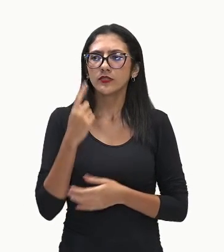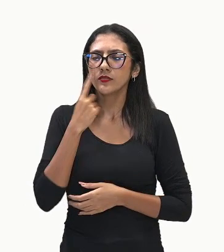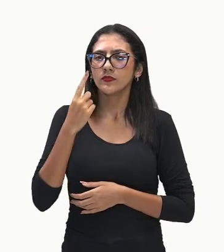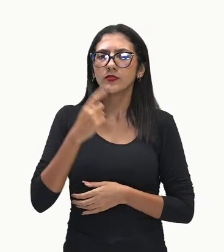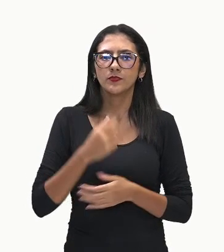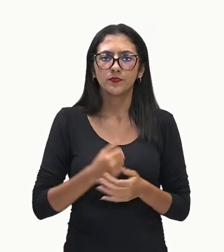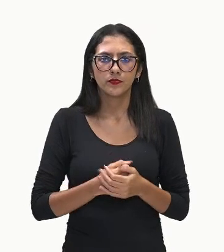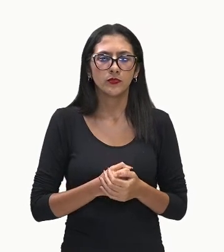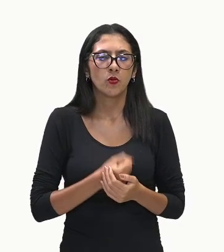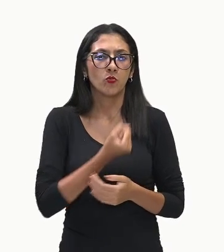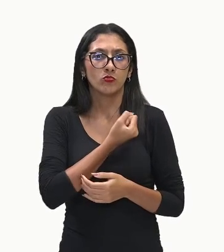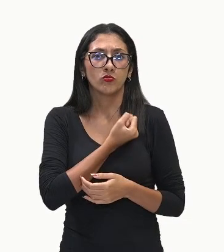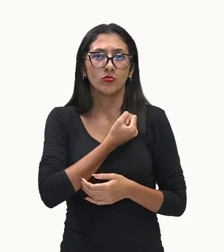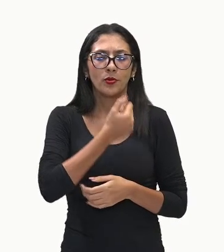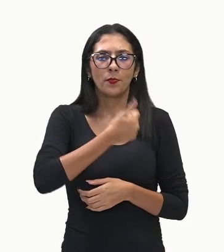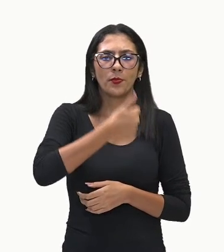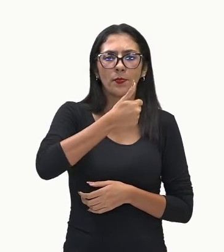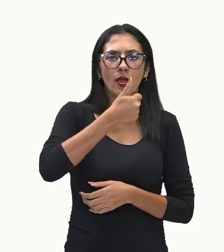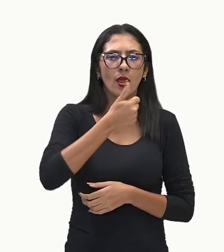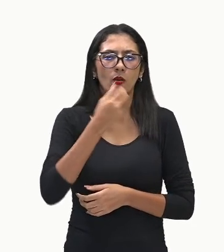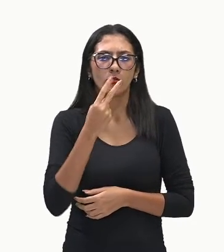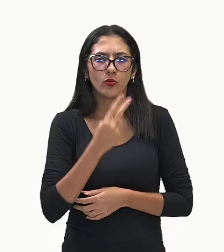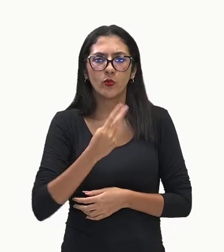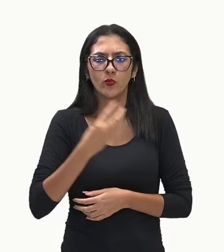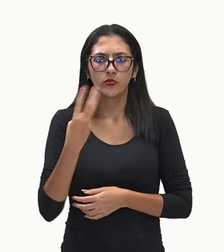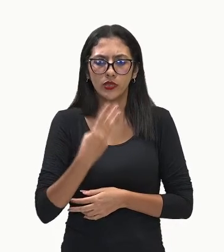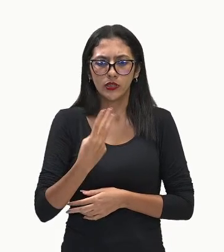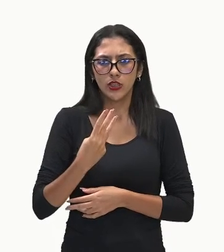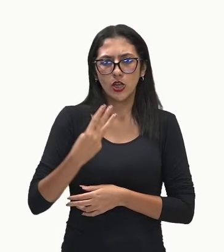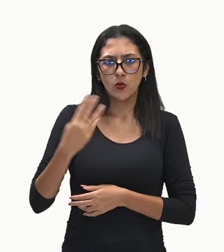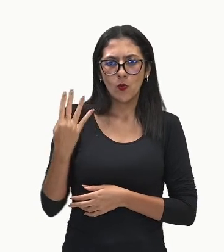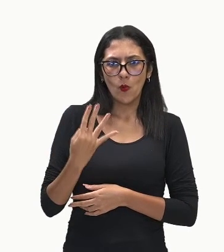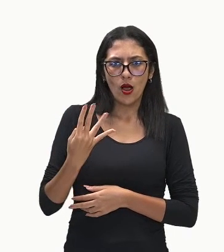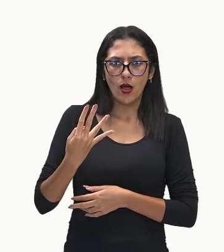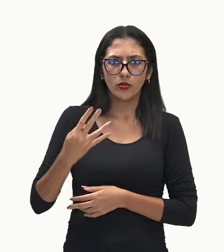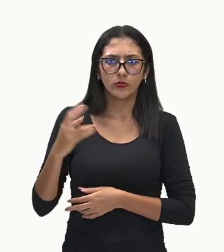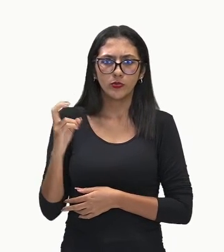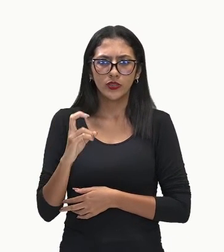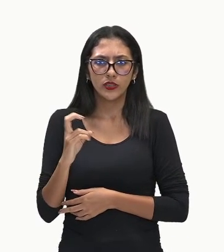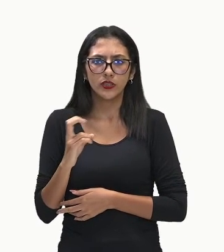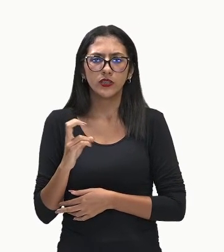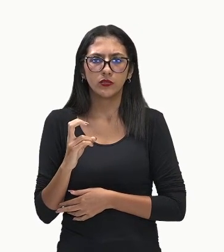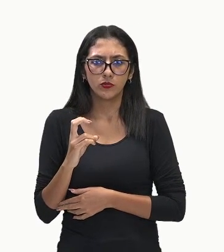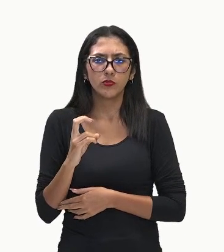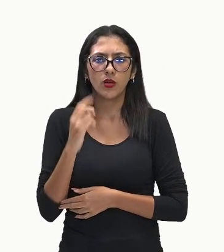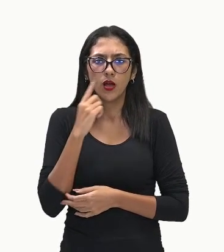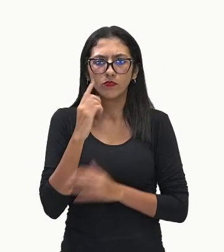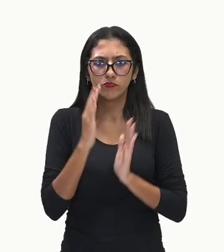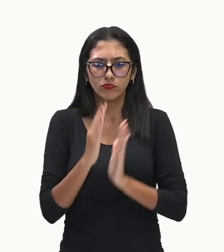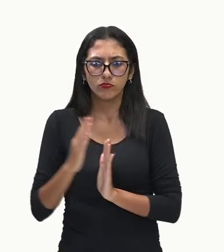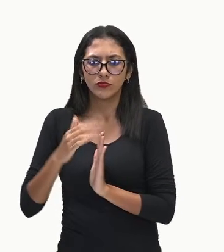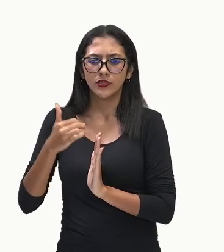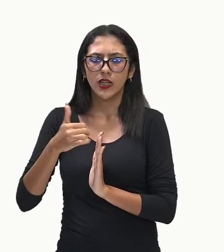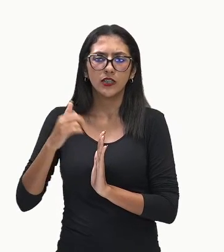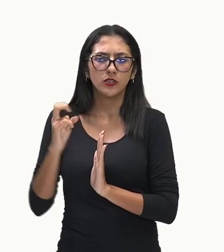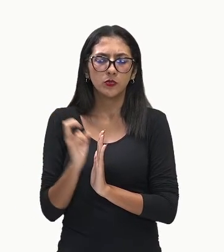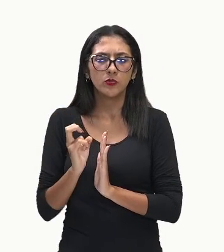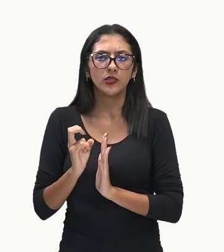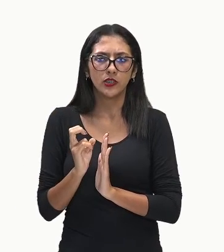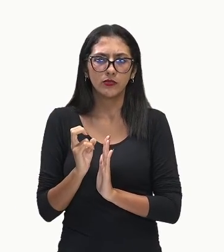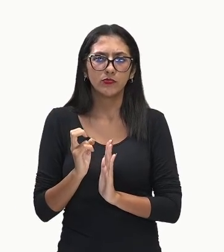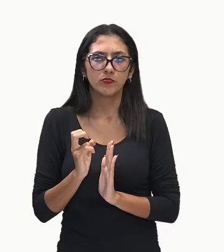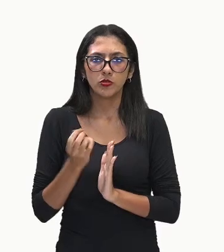a posição de cada país no ranking mundial de